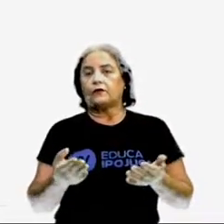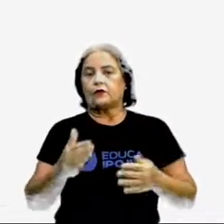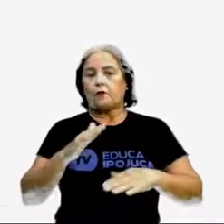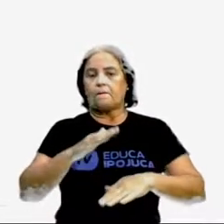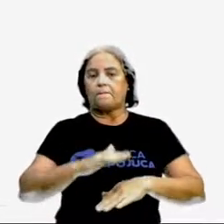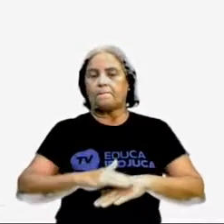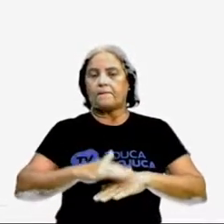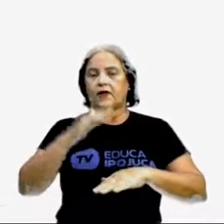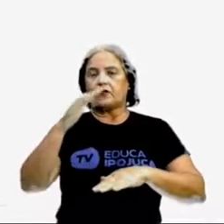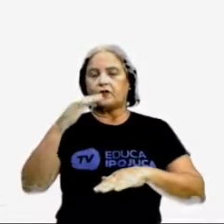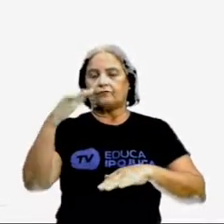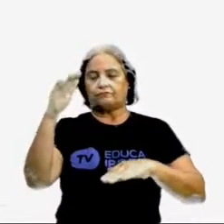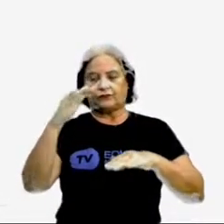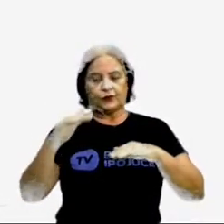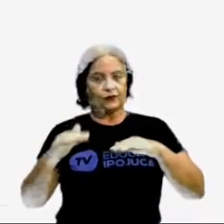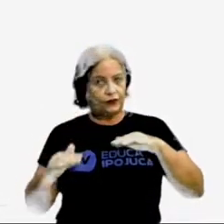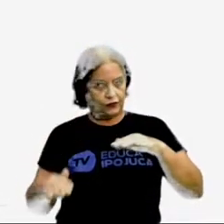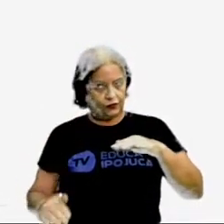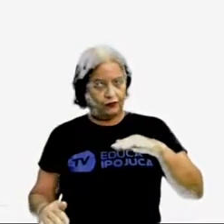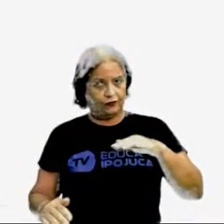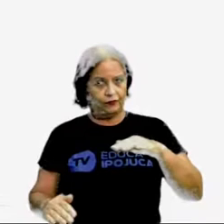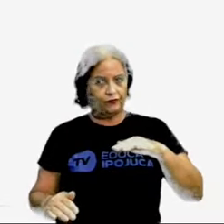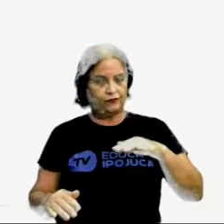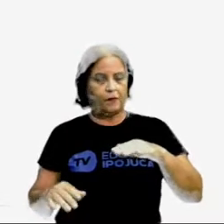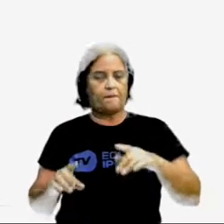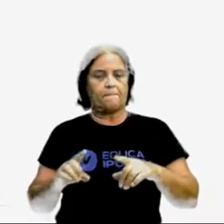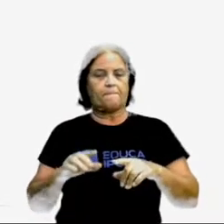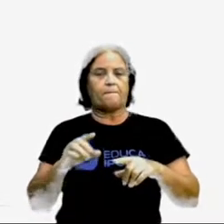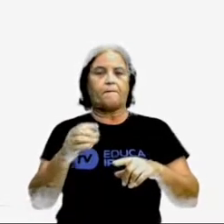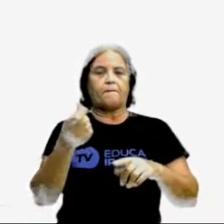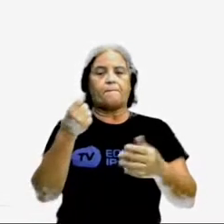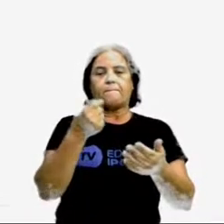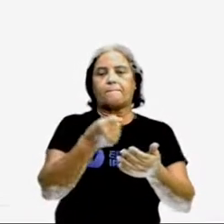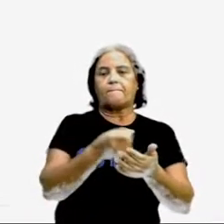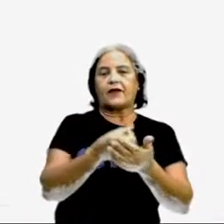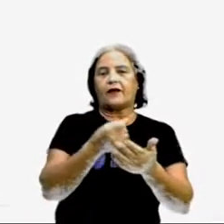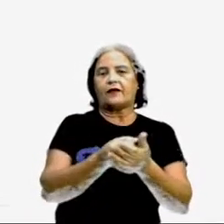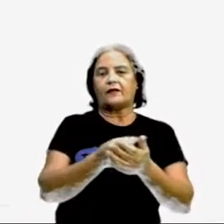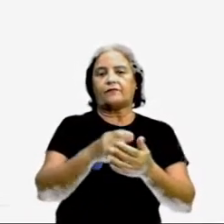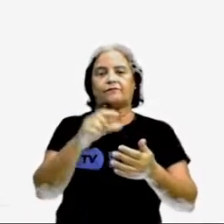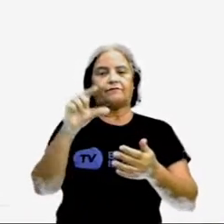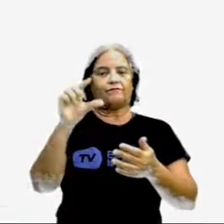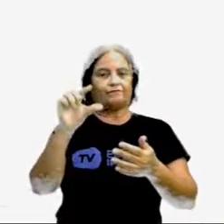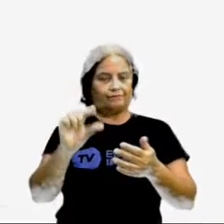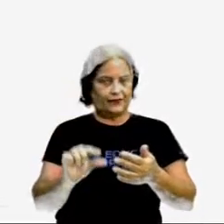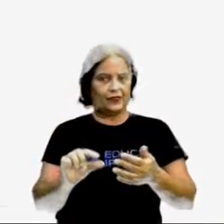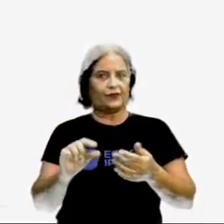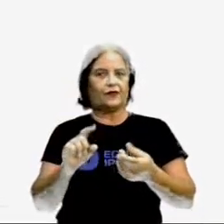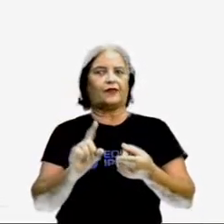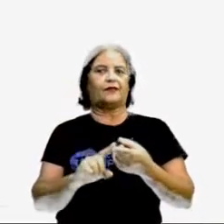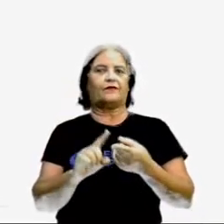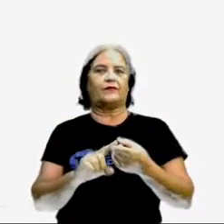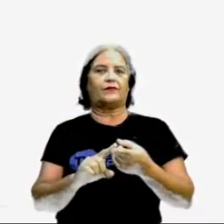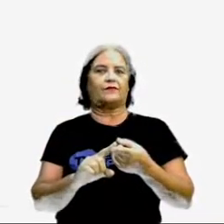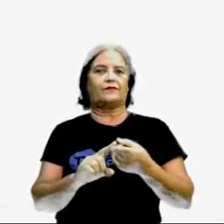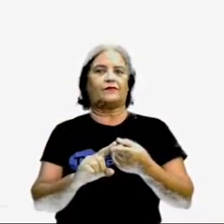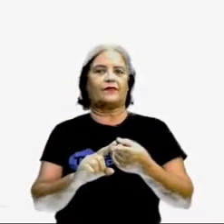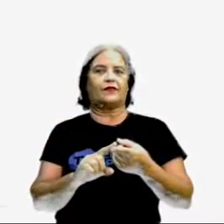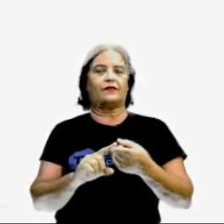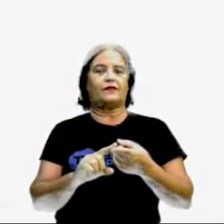você vai pagar será menor. Então, são grandezas inversamente